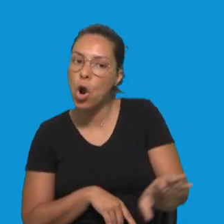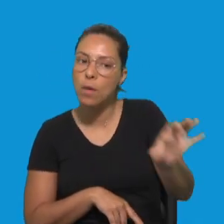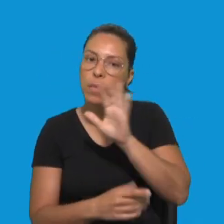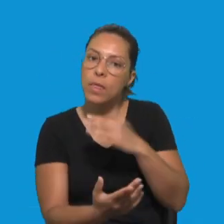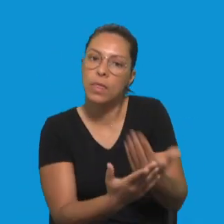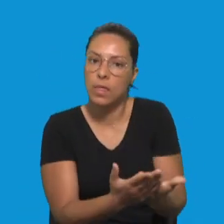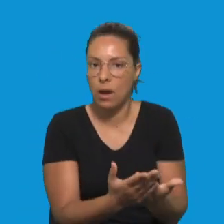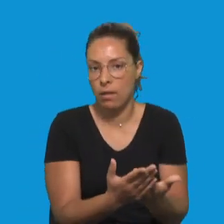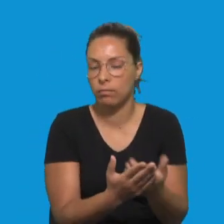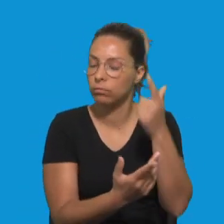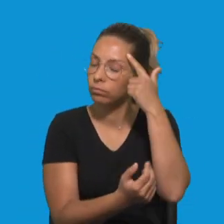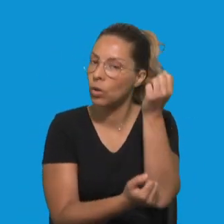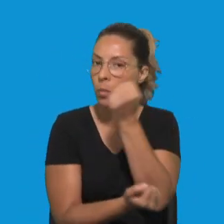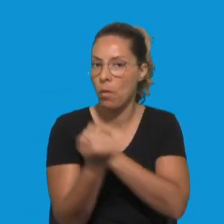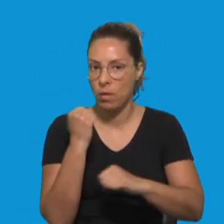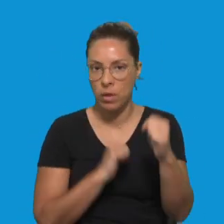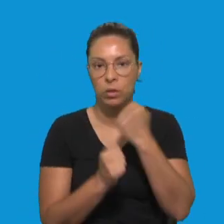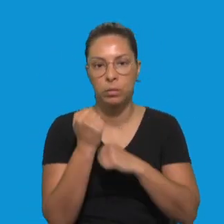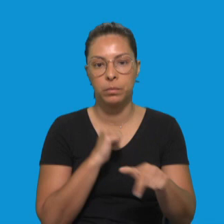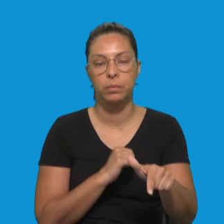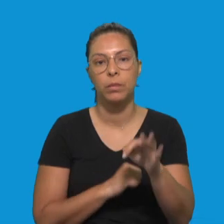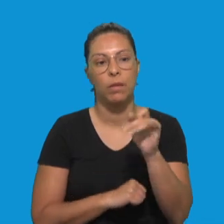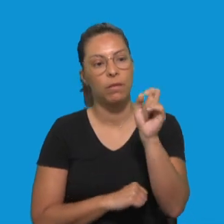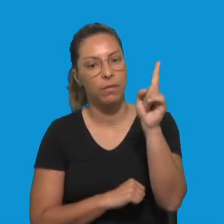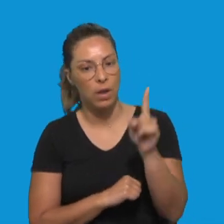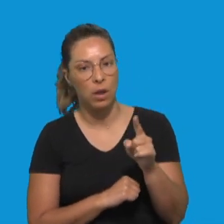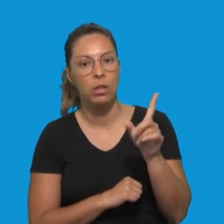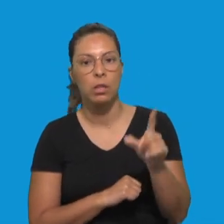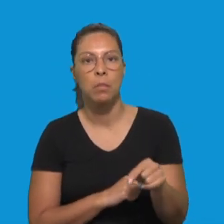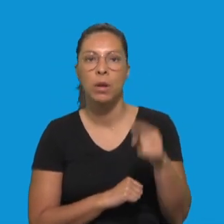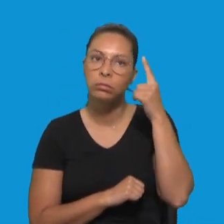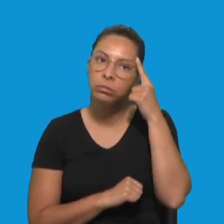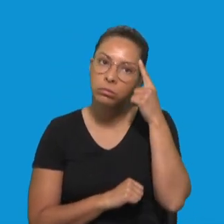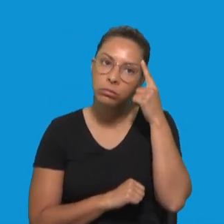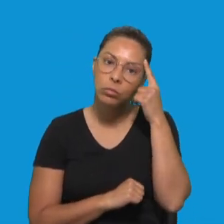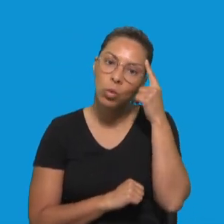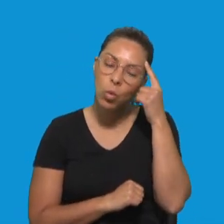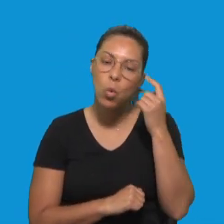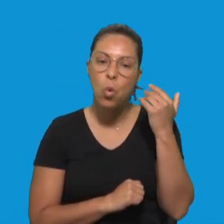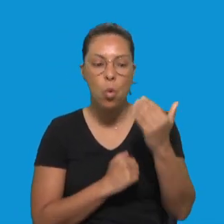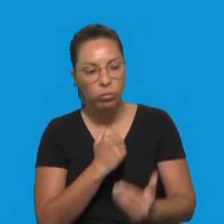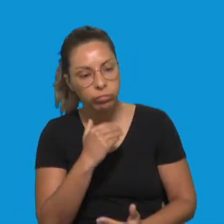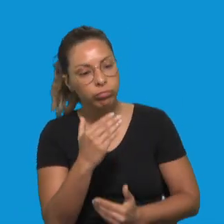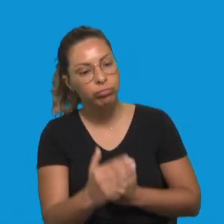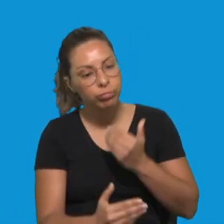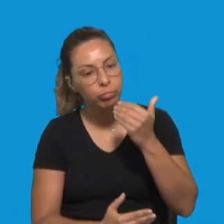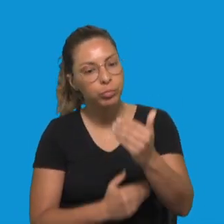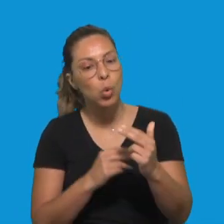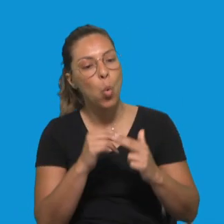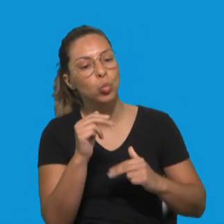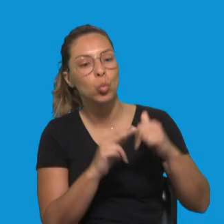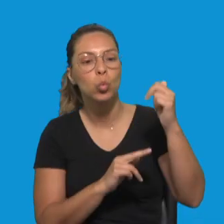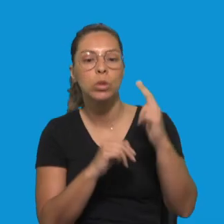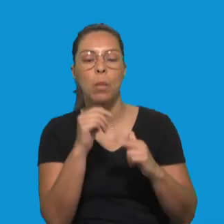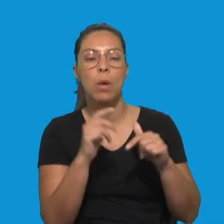a dinâmica da nossa fé na construção da própria comunidade, porque sem amor, efetivamente,